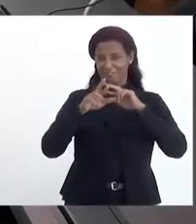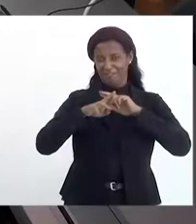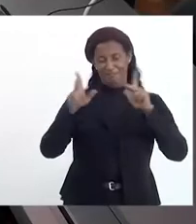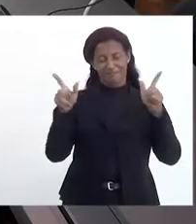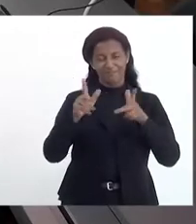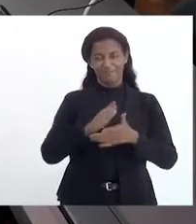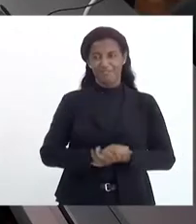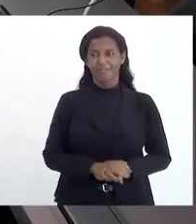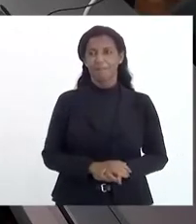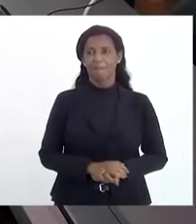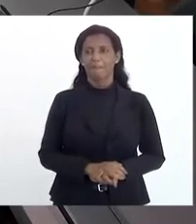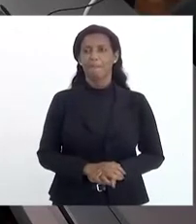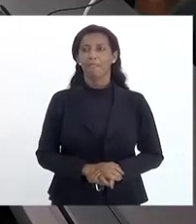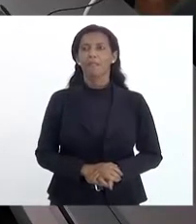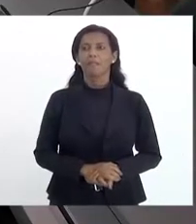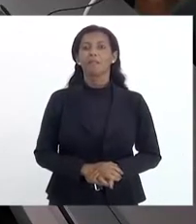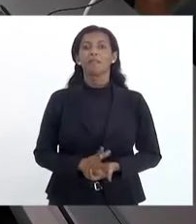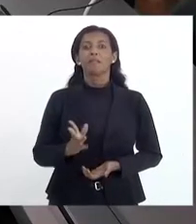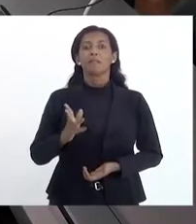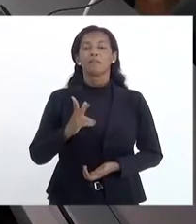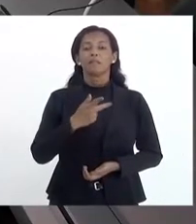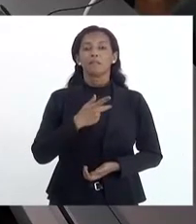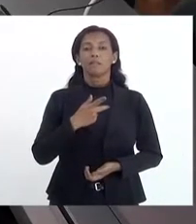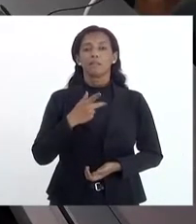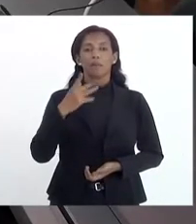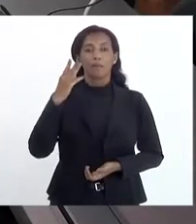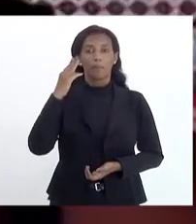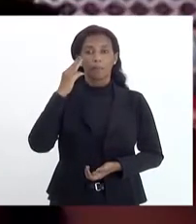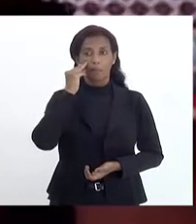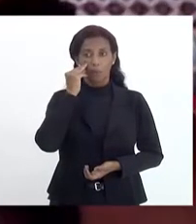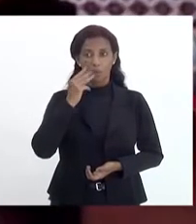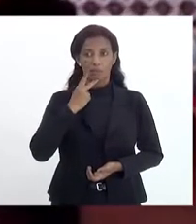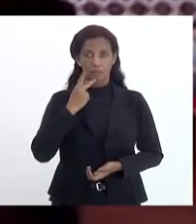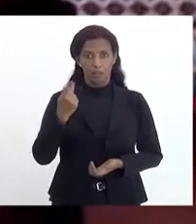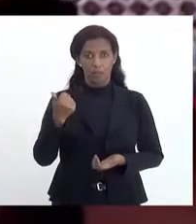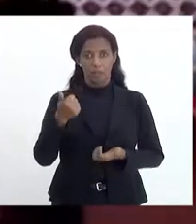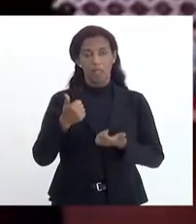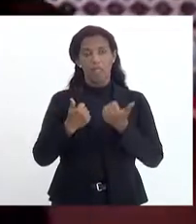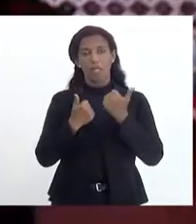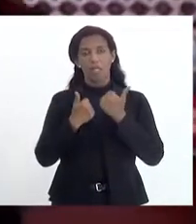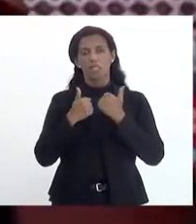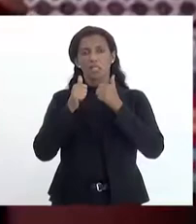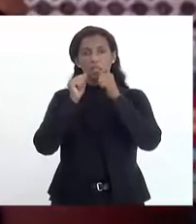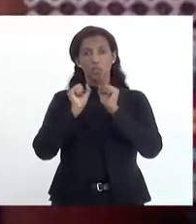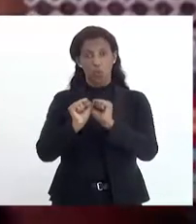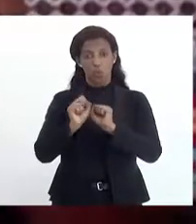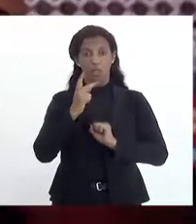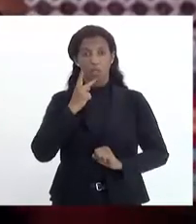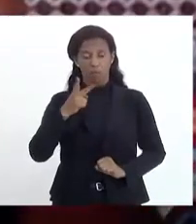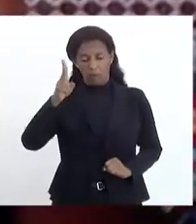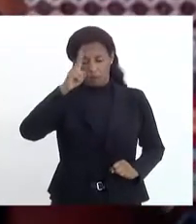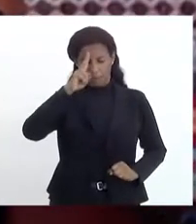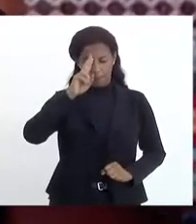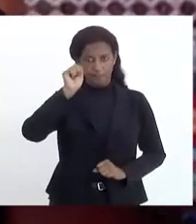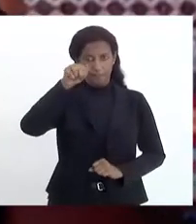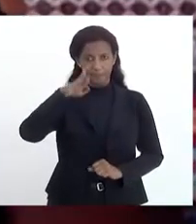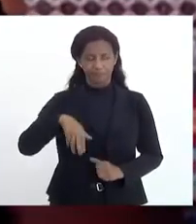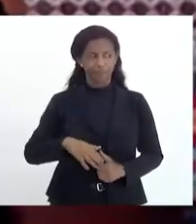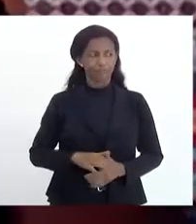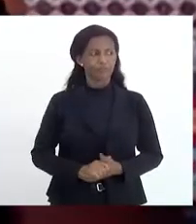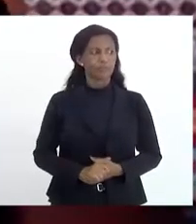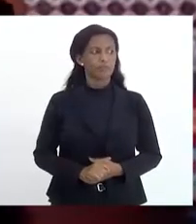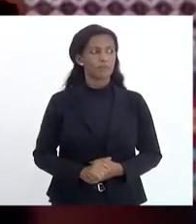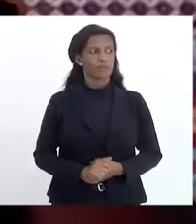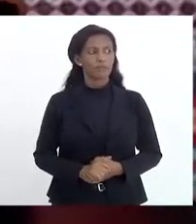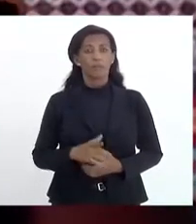Agora, presidente, deputado, só para a nossa assessoria estar sinalizando aqui, lembrando bem,